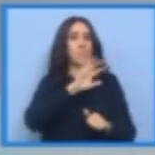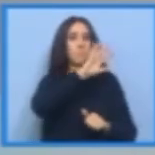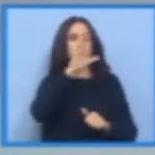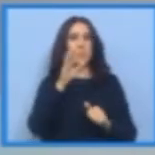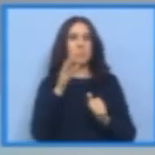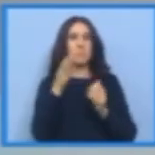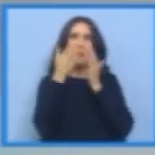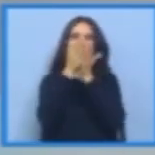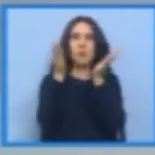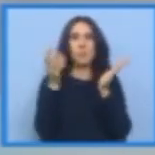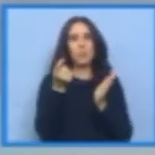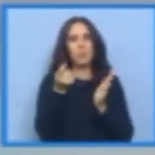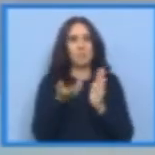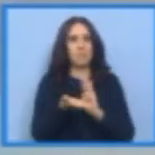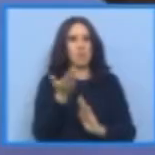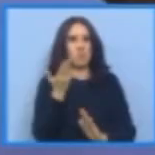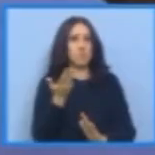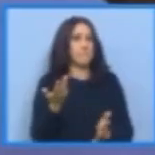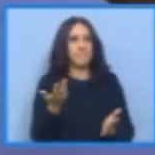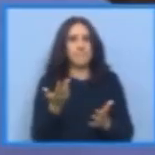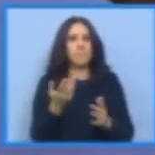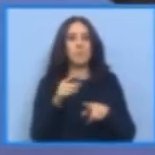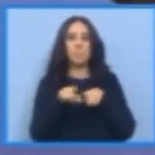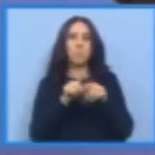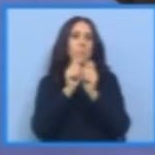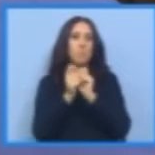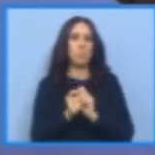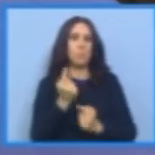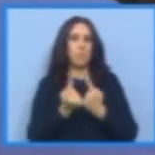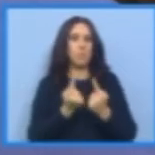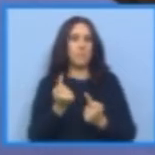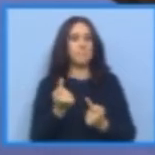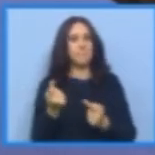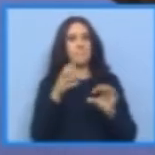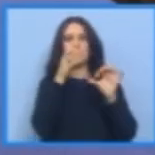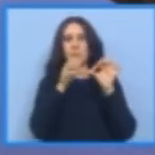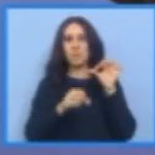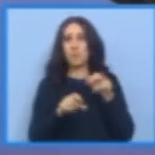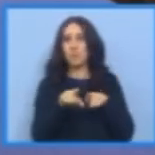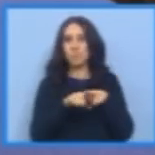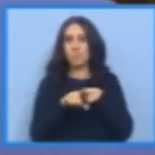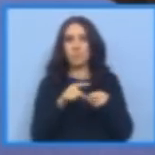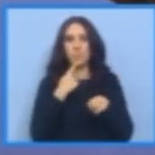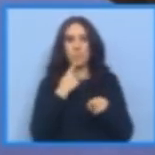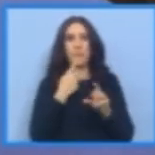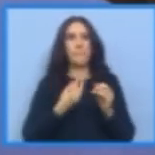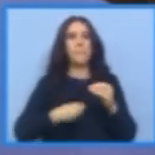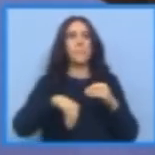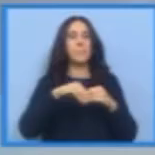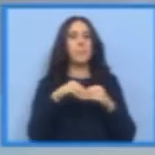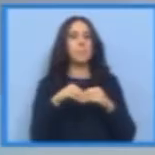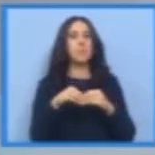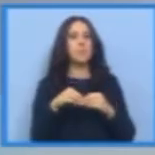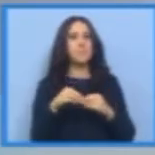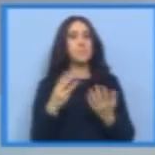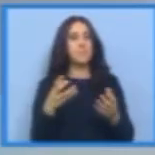bocadinho mais, mudar algumas políticas. Portanto, é uma mensagem muito, muito política, mas também uma mensagem